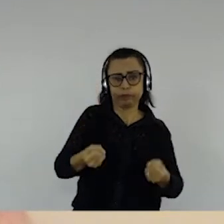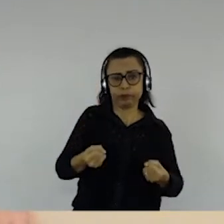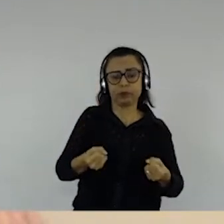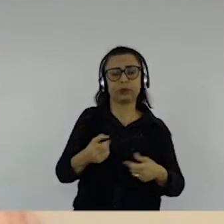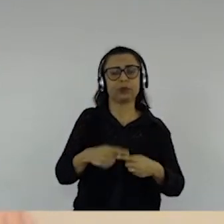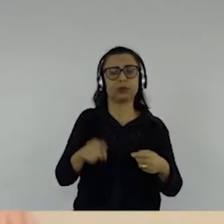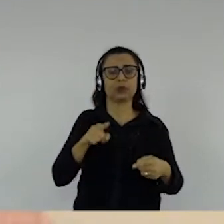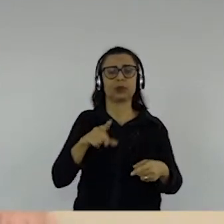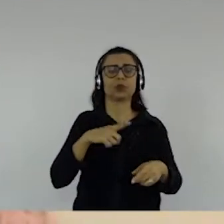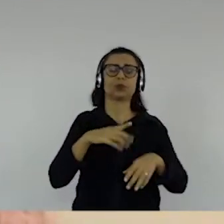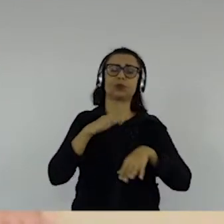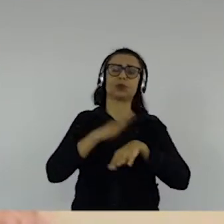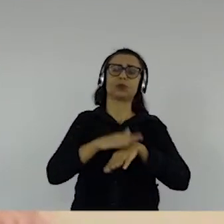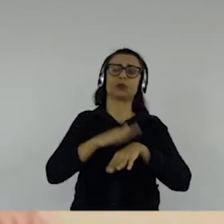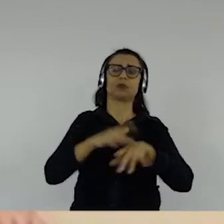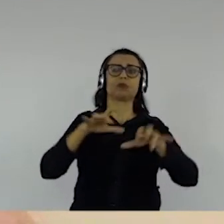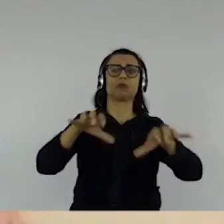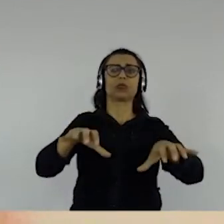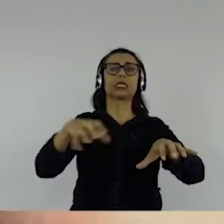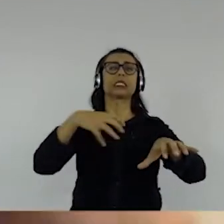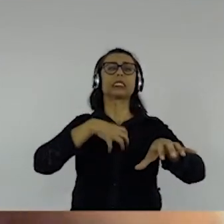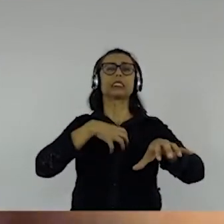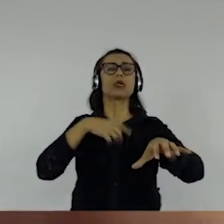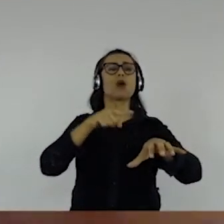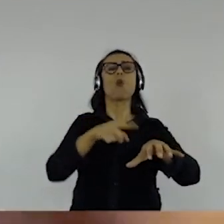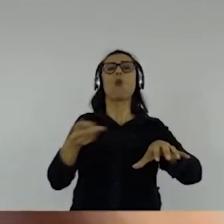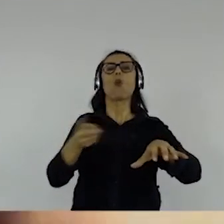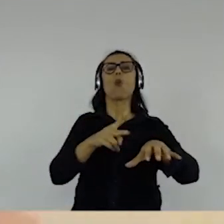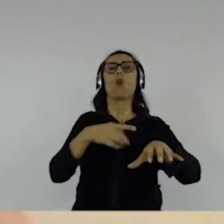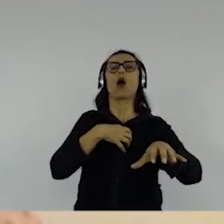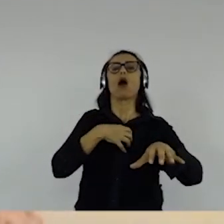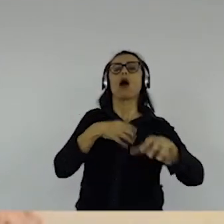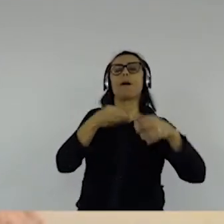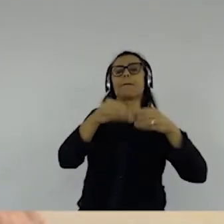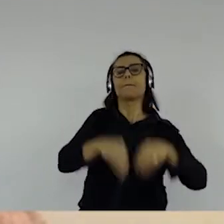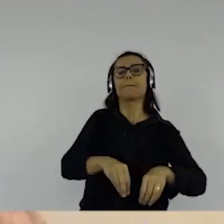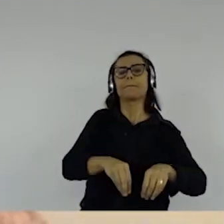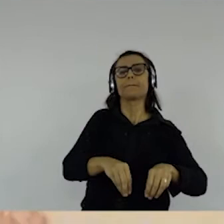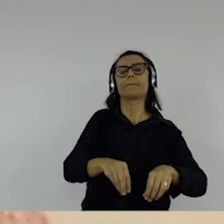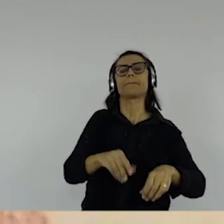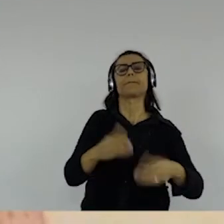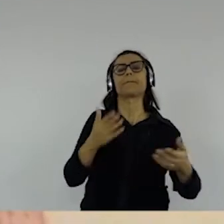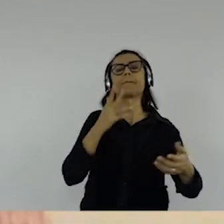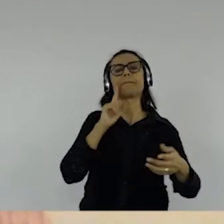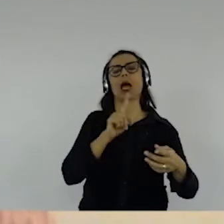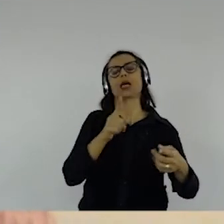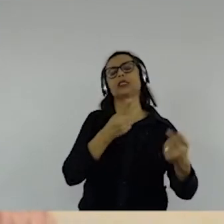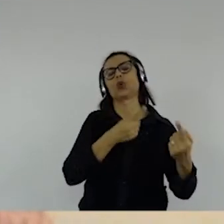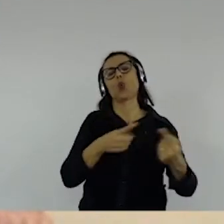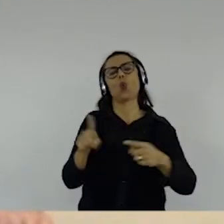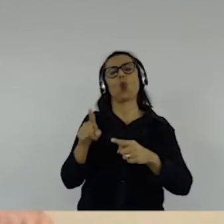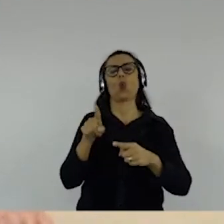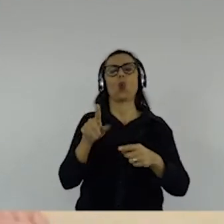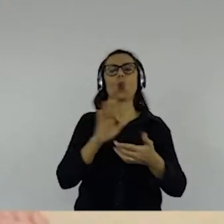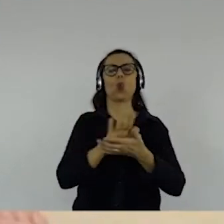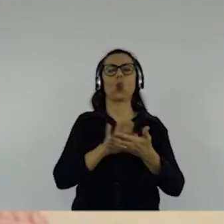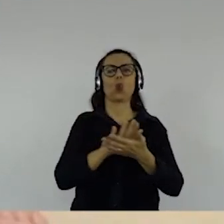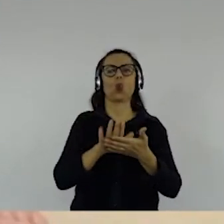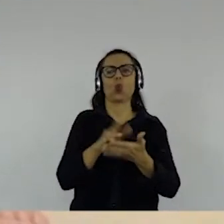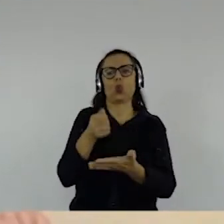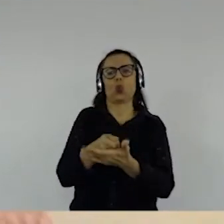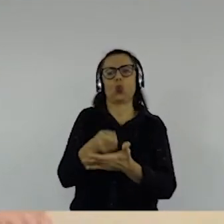isso é uma faculdade da parte que se sentir prejudicada sem impor à contraparte nenhum tipo de